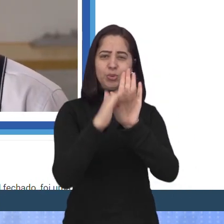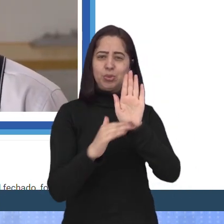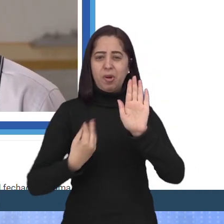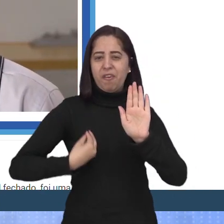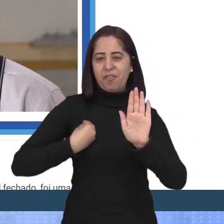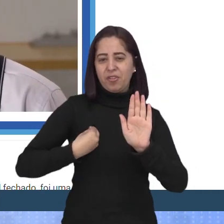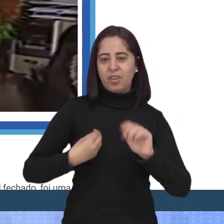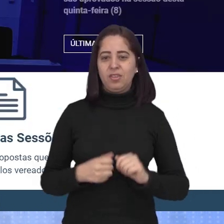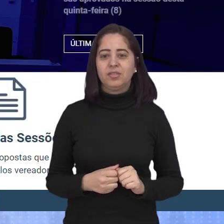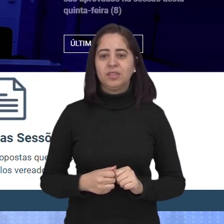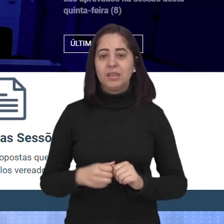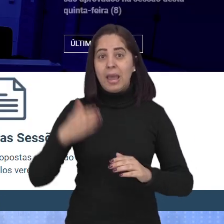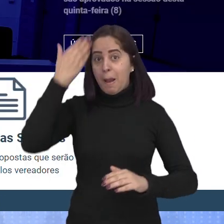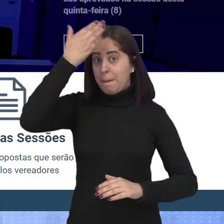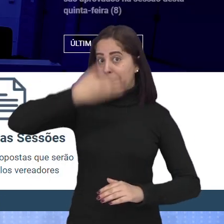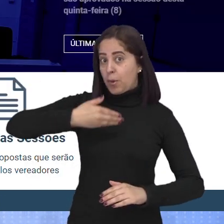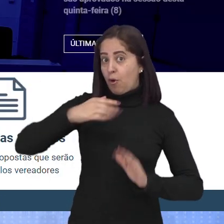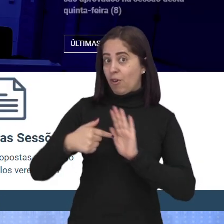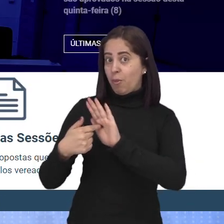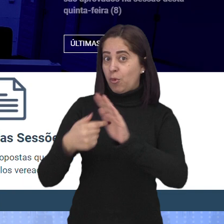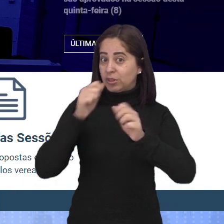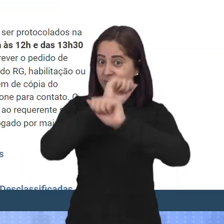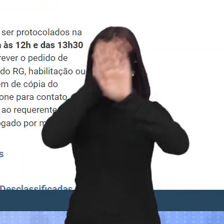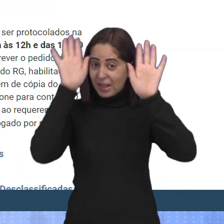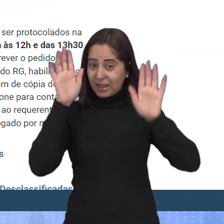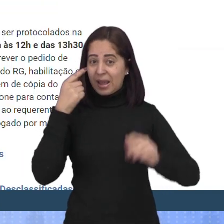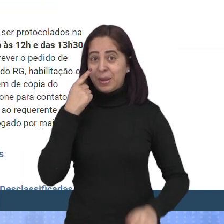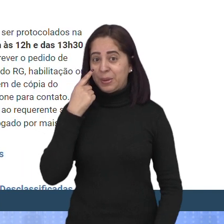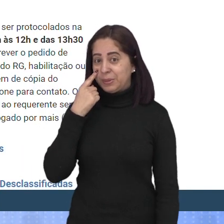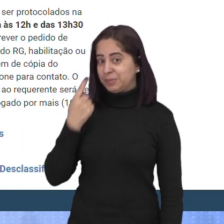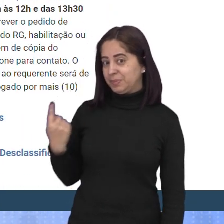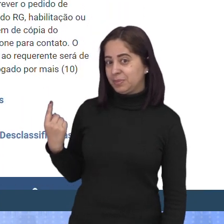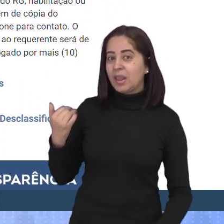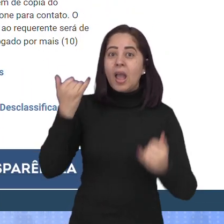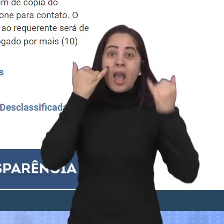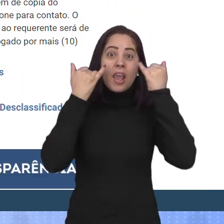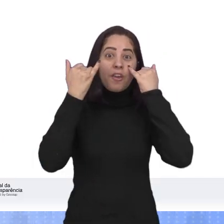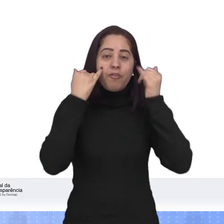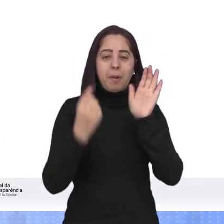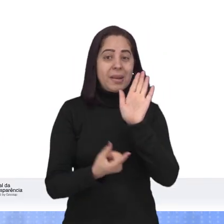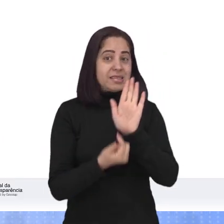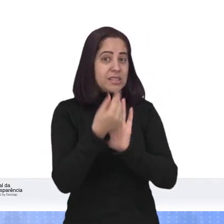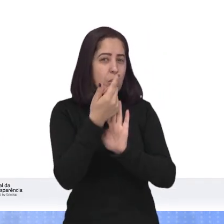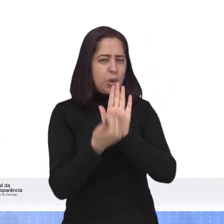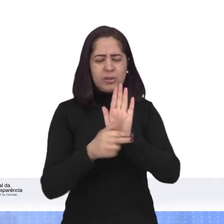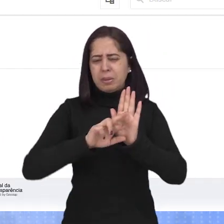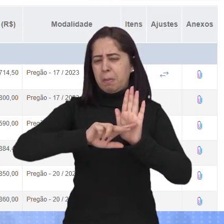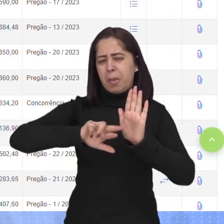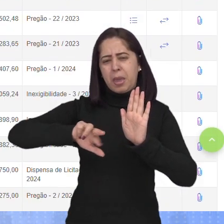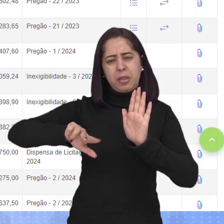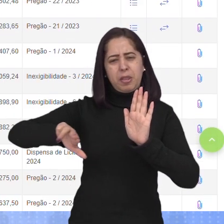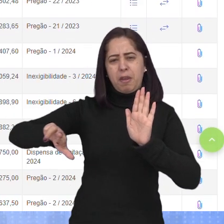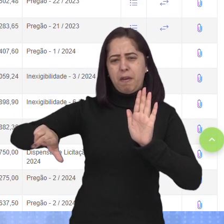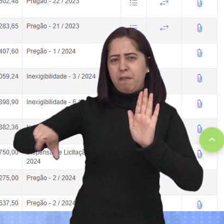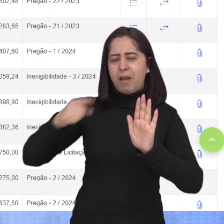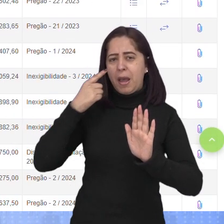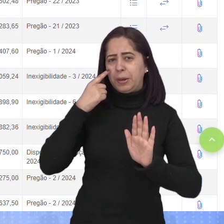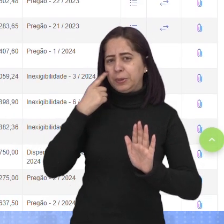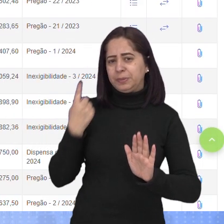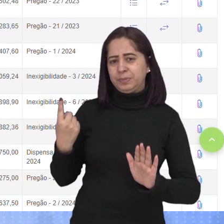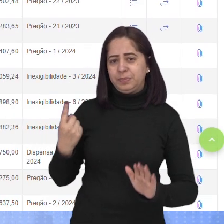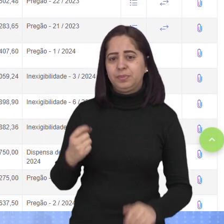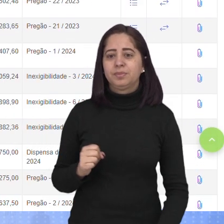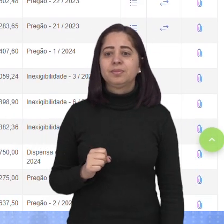em tempo real, Portal da Transparência, para acessar informações orçamentárias e outros dados públicos